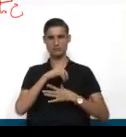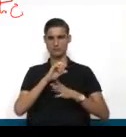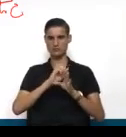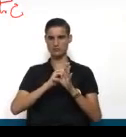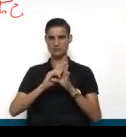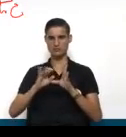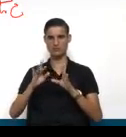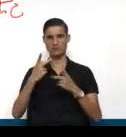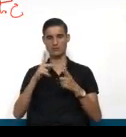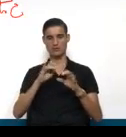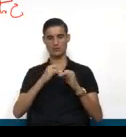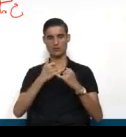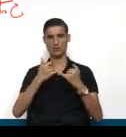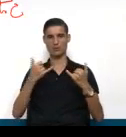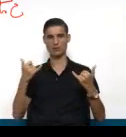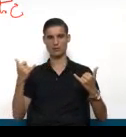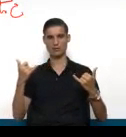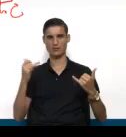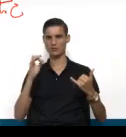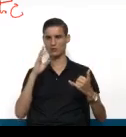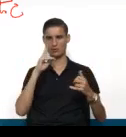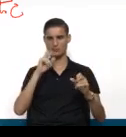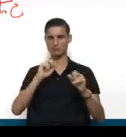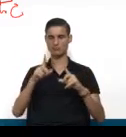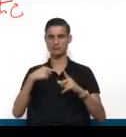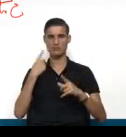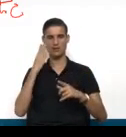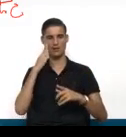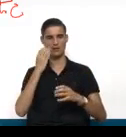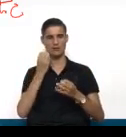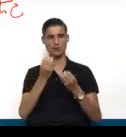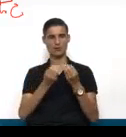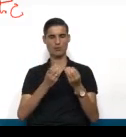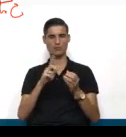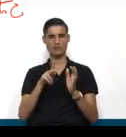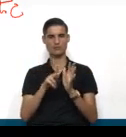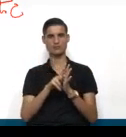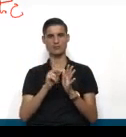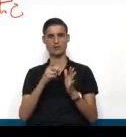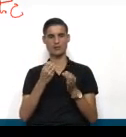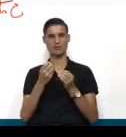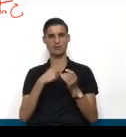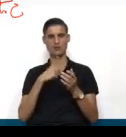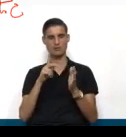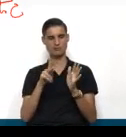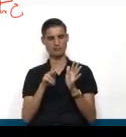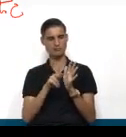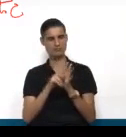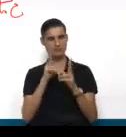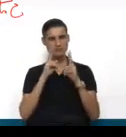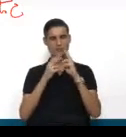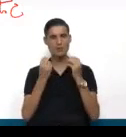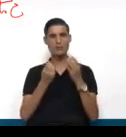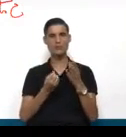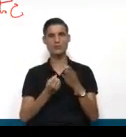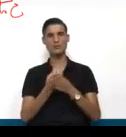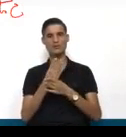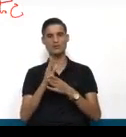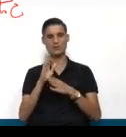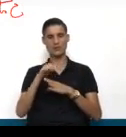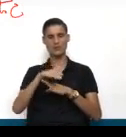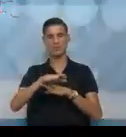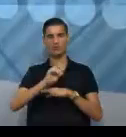propaga na corda, tá? Só ilustrando e entendendo aí essa questão do como que se comporta, como que se forma a equação da